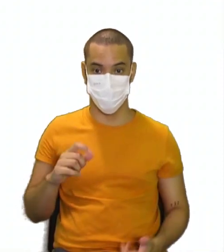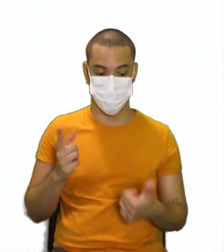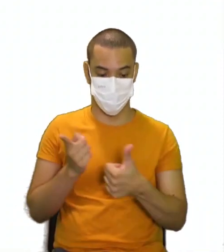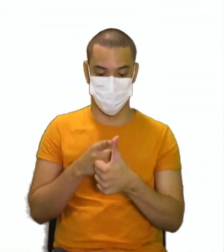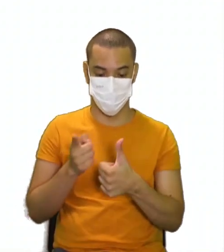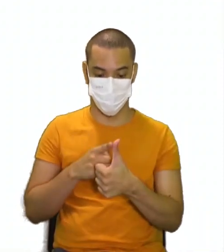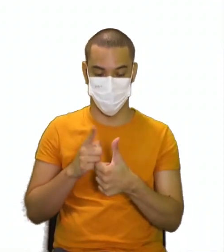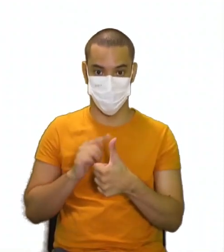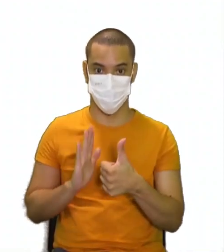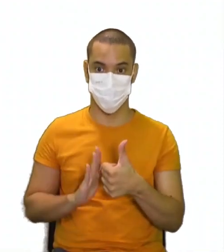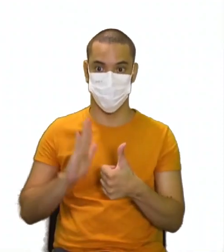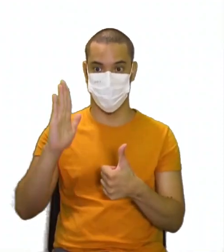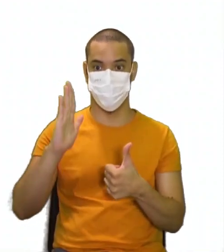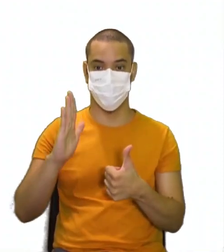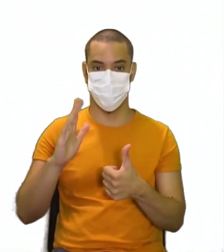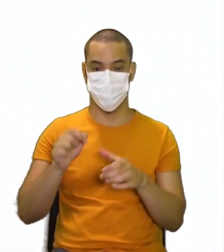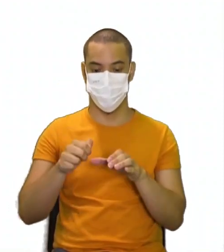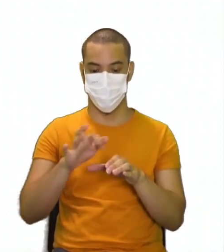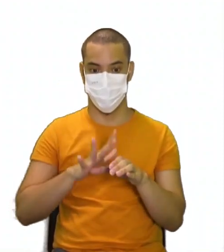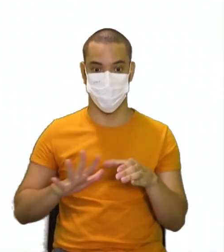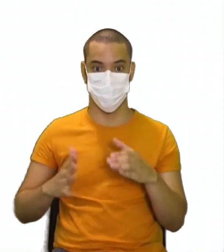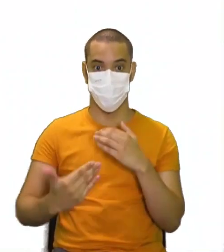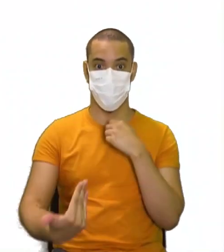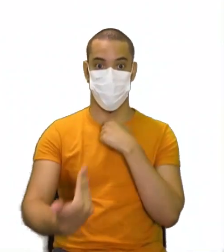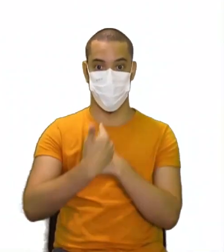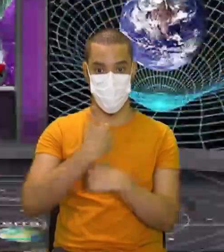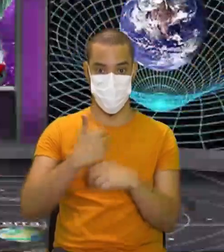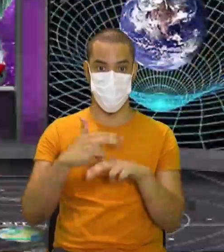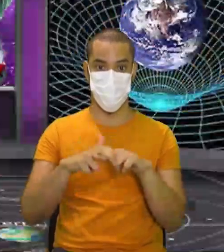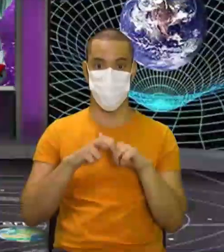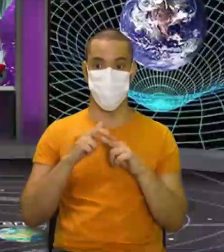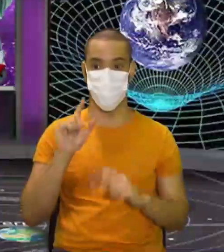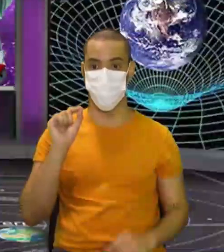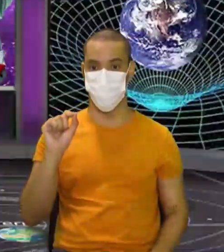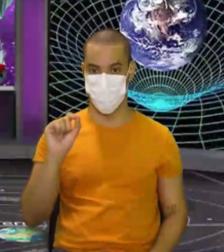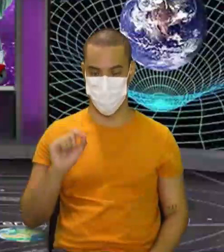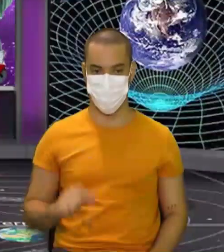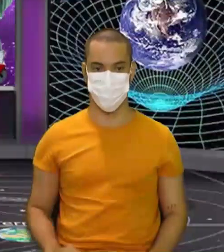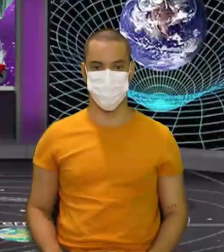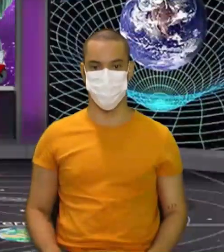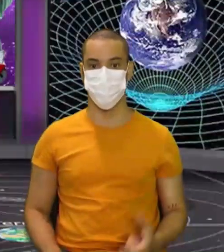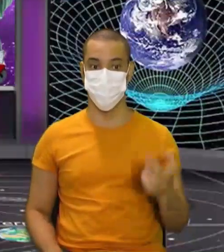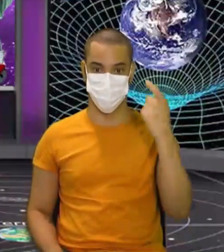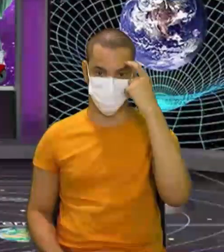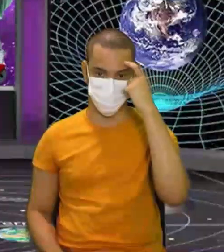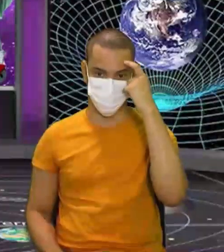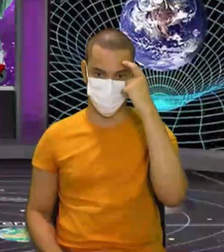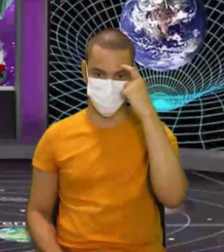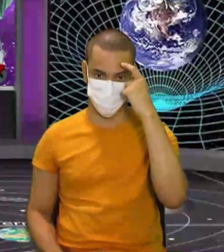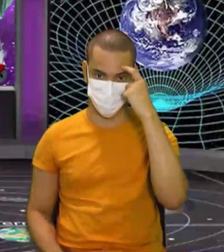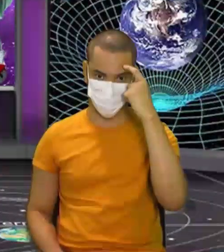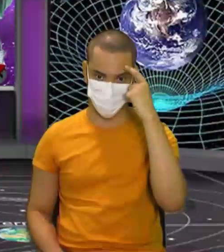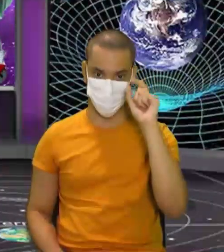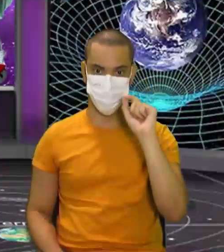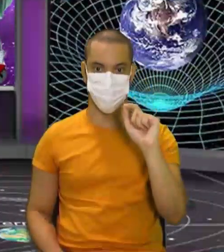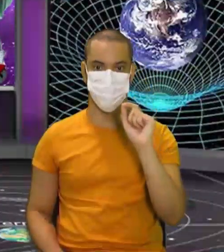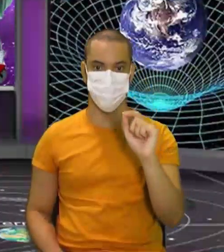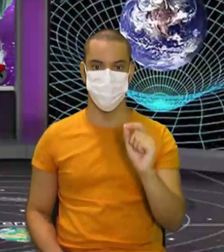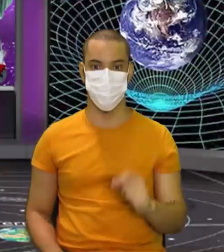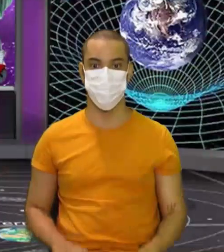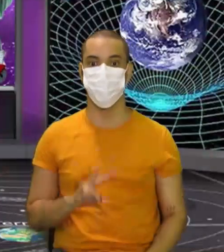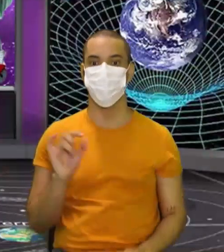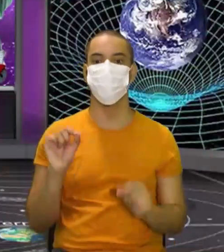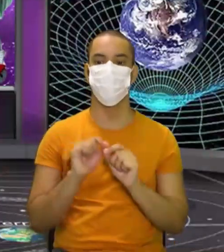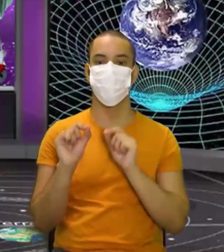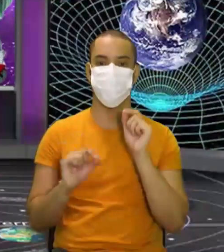vai perceber que vai estar entrando. Então, gente, olha só. Se você pensar, para cima e a palmada vai fazer o